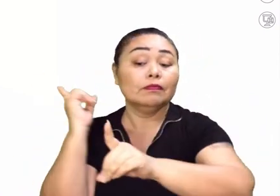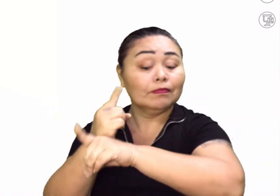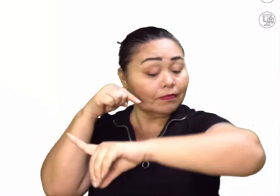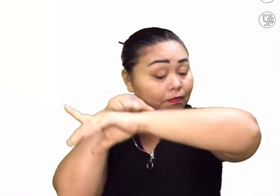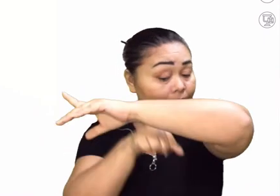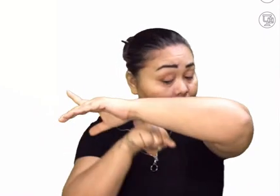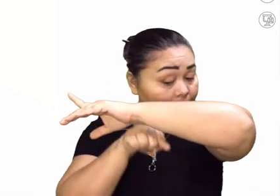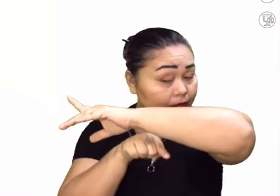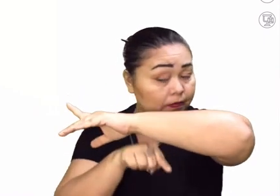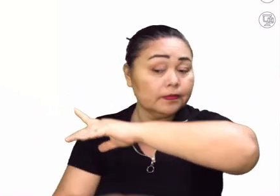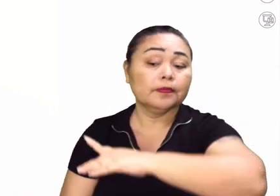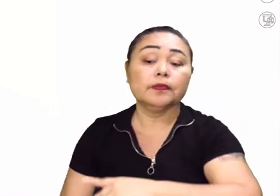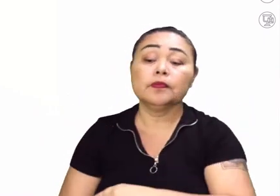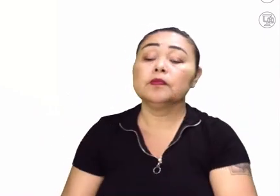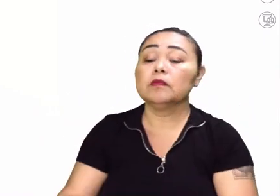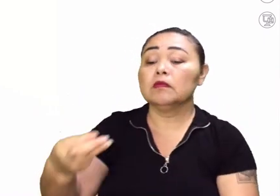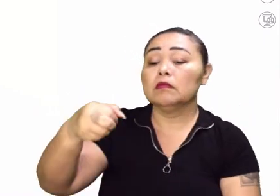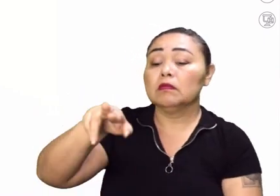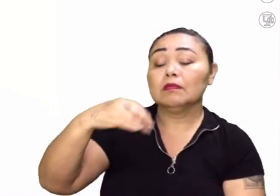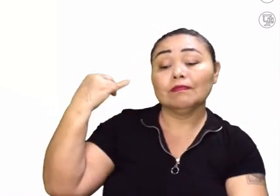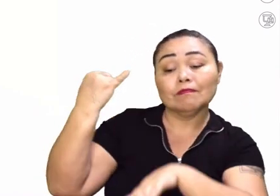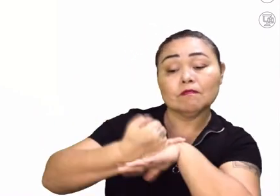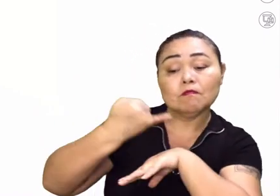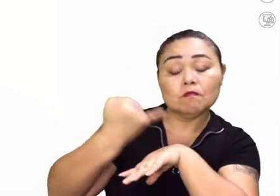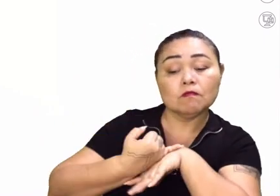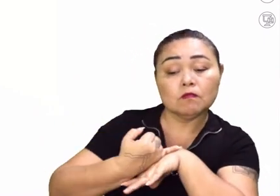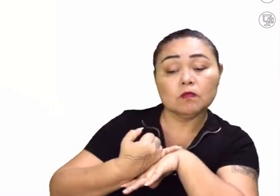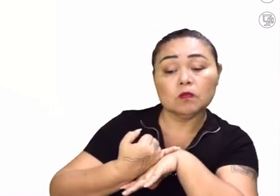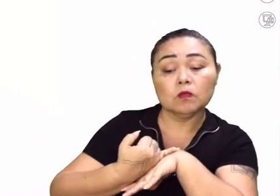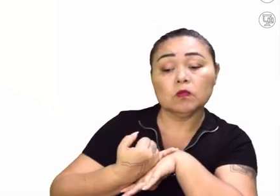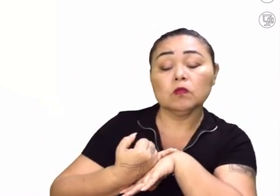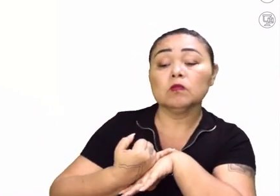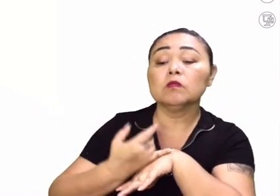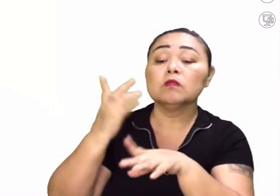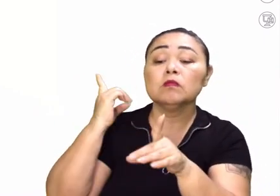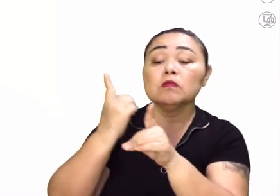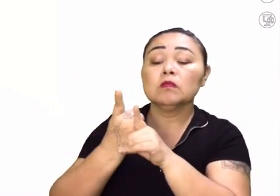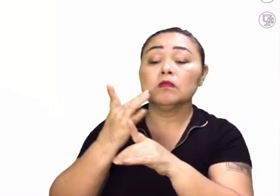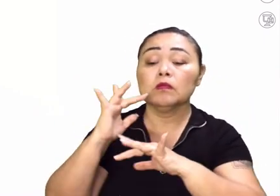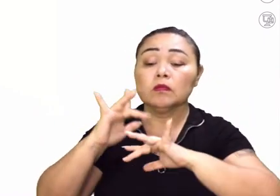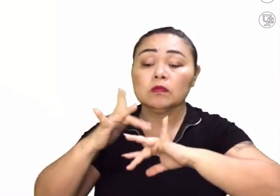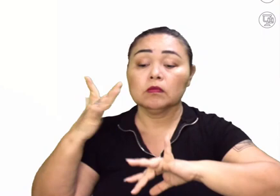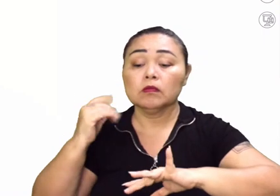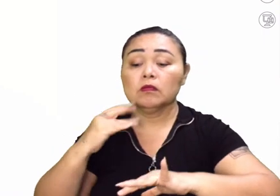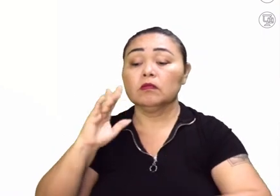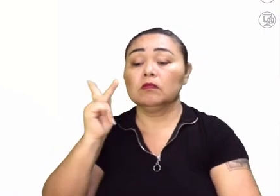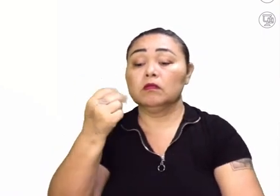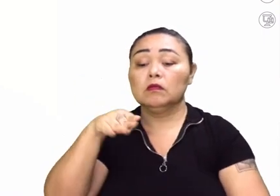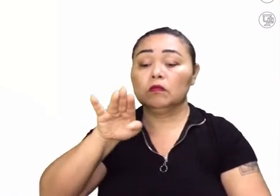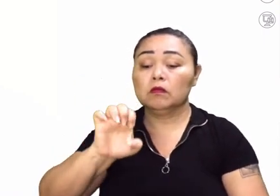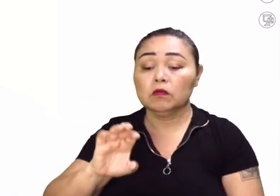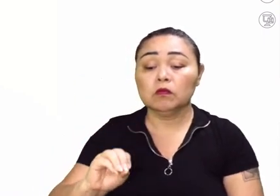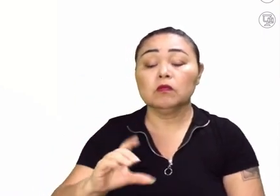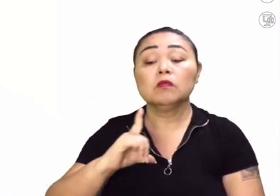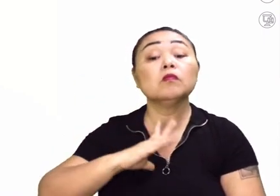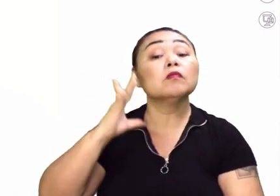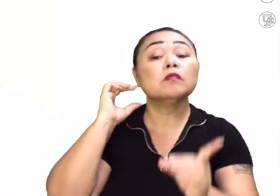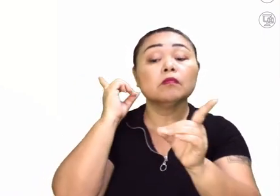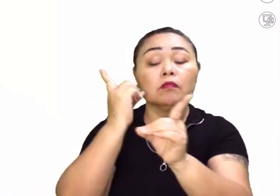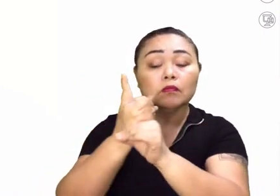muito bem minério de ferro vamos encontrar no Jumbo exatamente